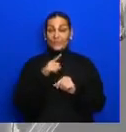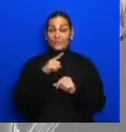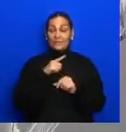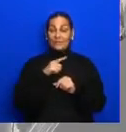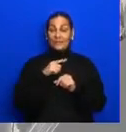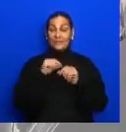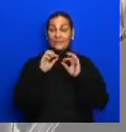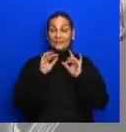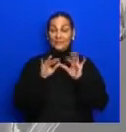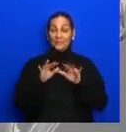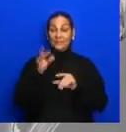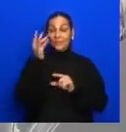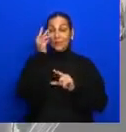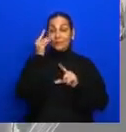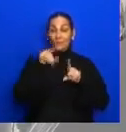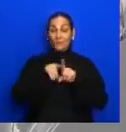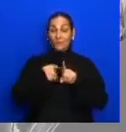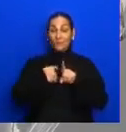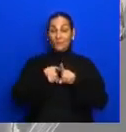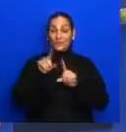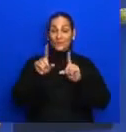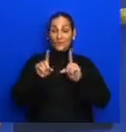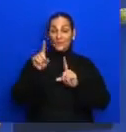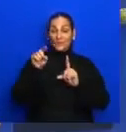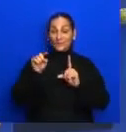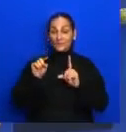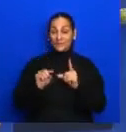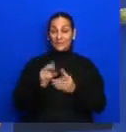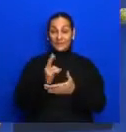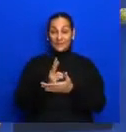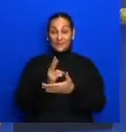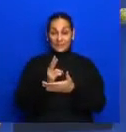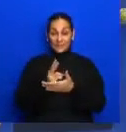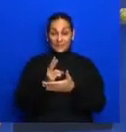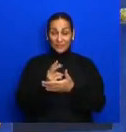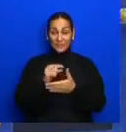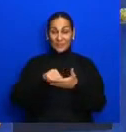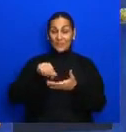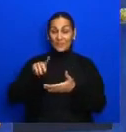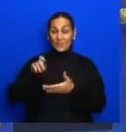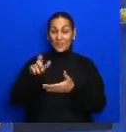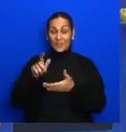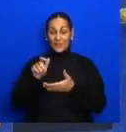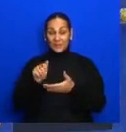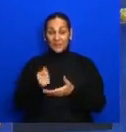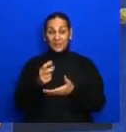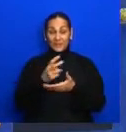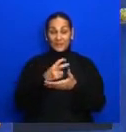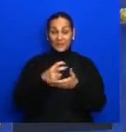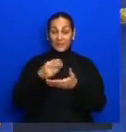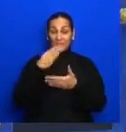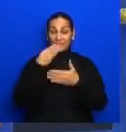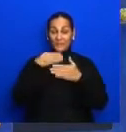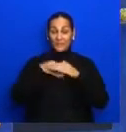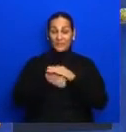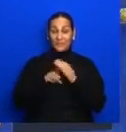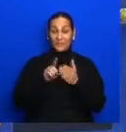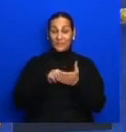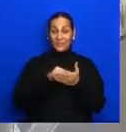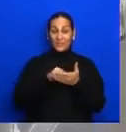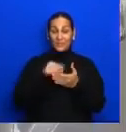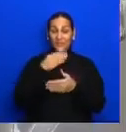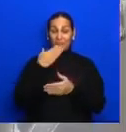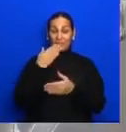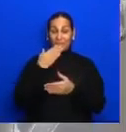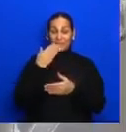com transmissão ao vivo também na tela da Rede TV. Na sequência, Mega Sena, Quina, Time Mania,